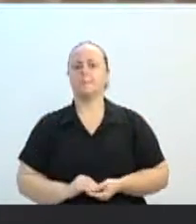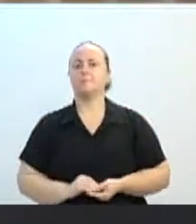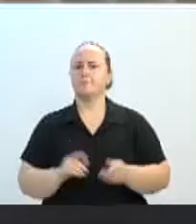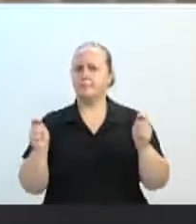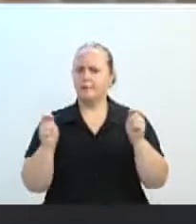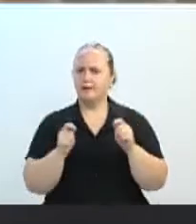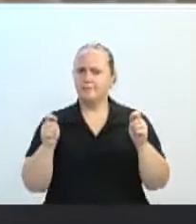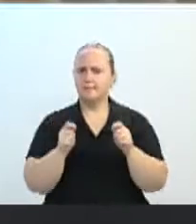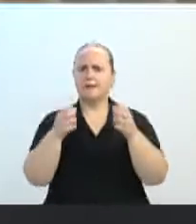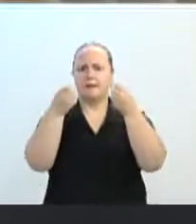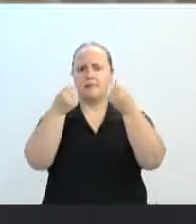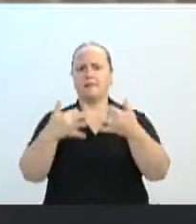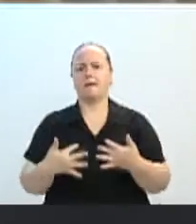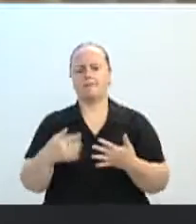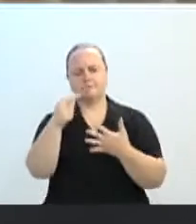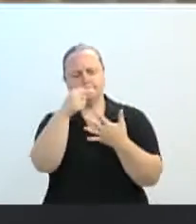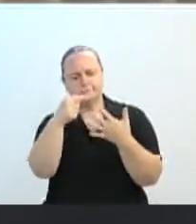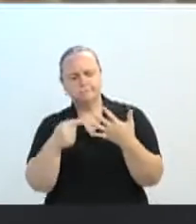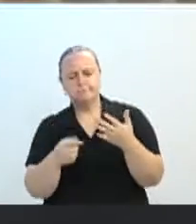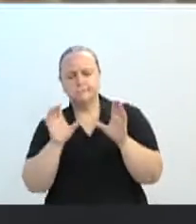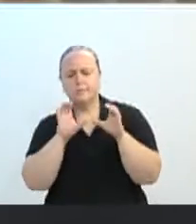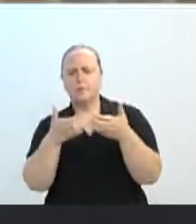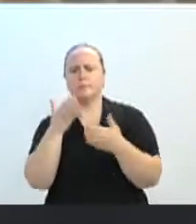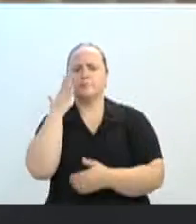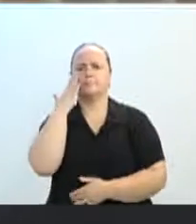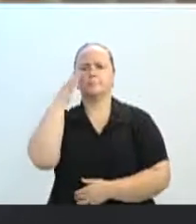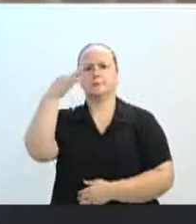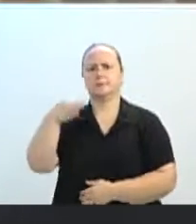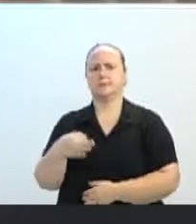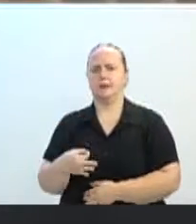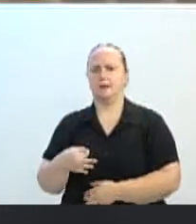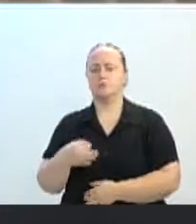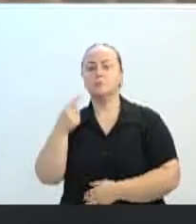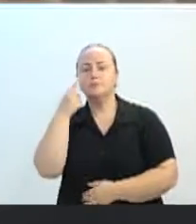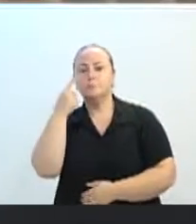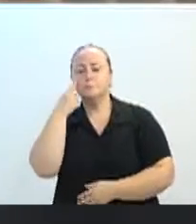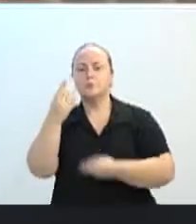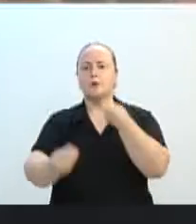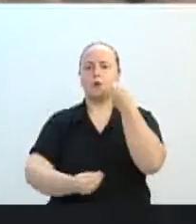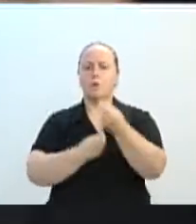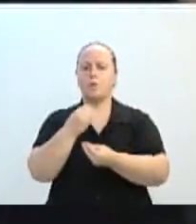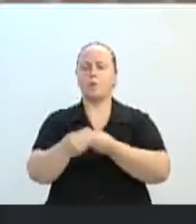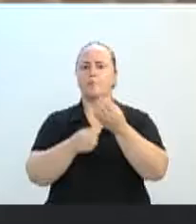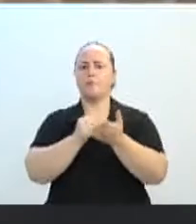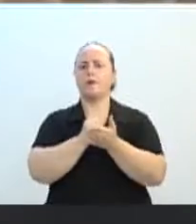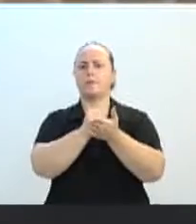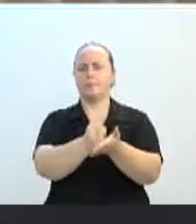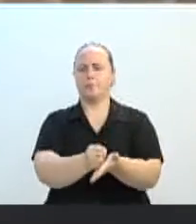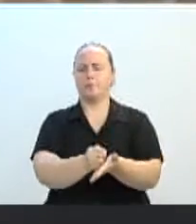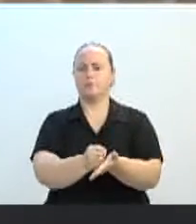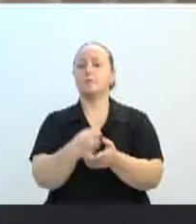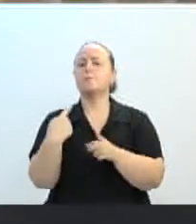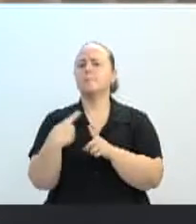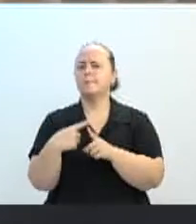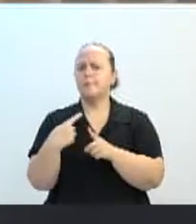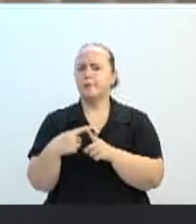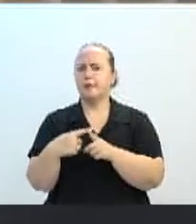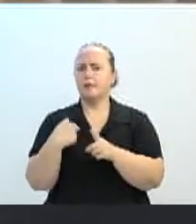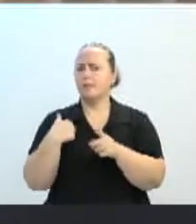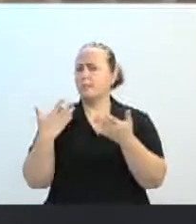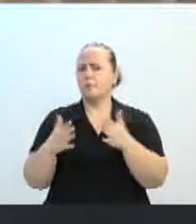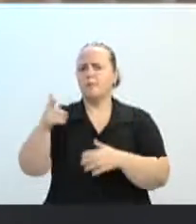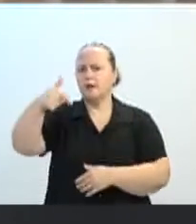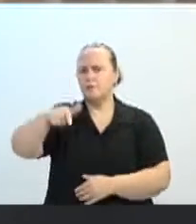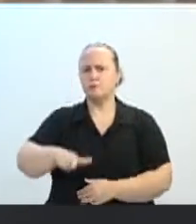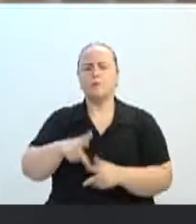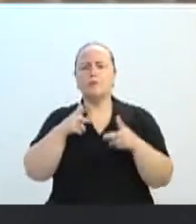esclarecer os fatos à comunidade a comunidade tem que continuar imobilizada contar com nosso apoio aqui sim para que não aconteça repito que já aconteceu em